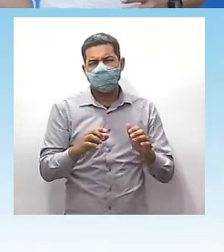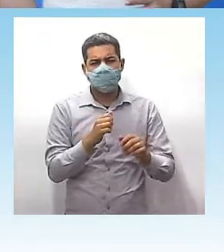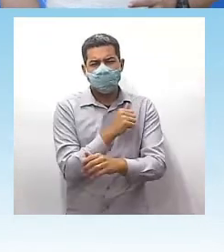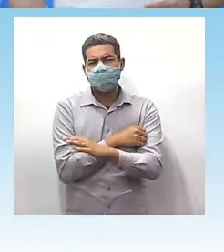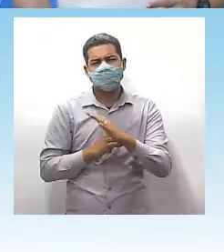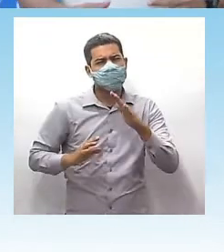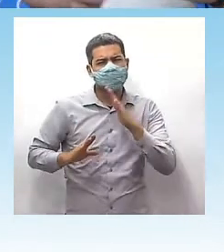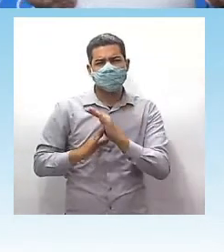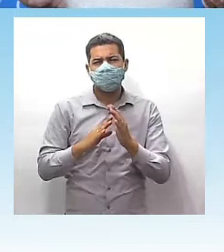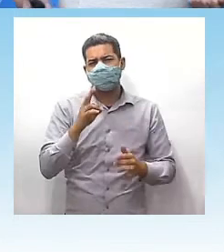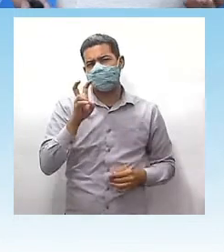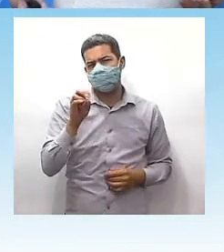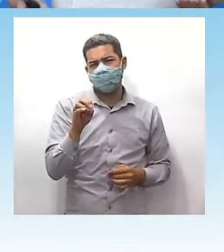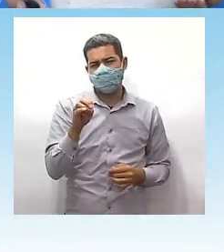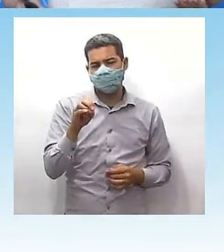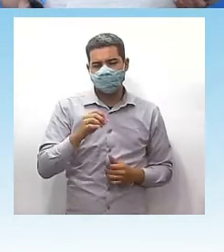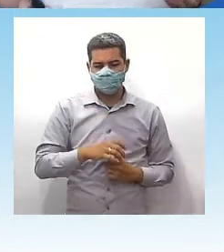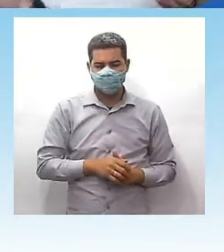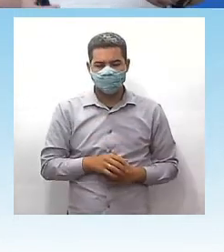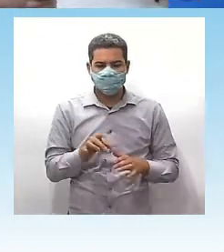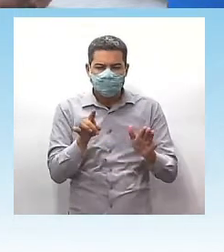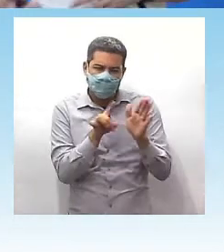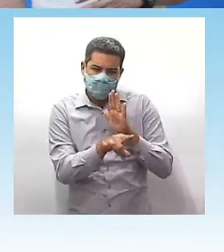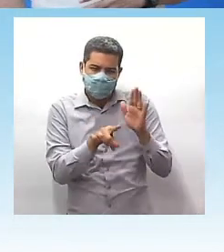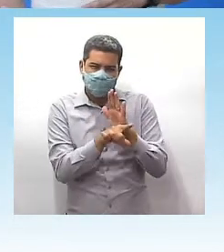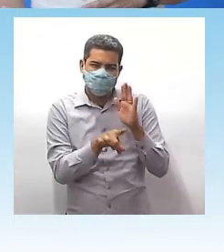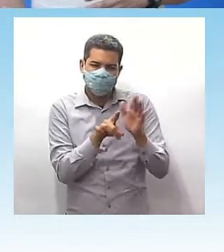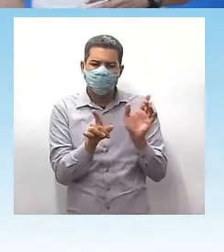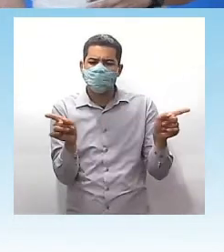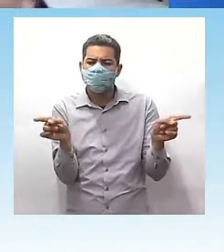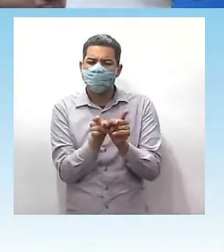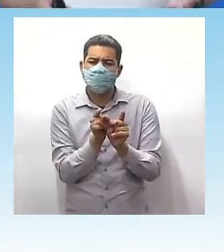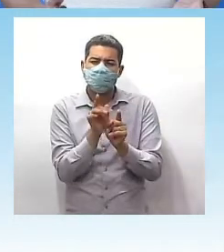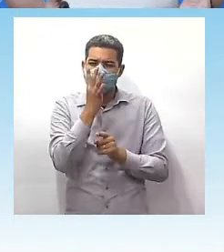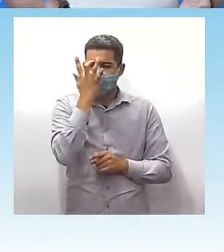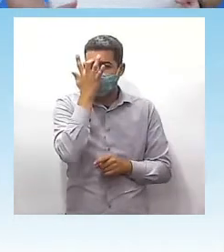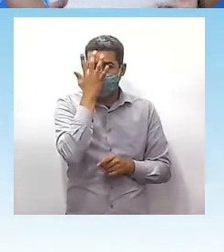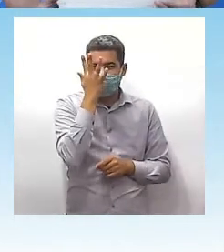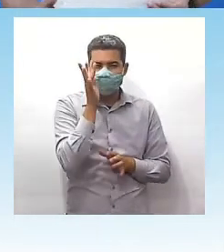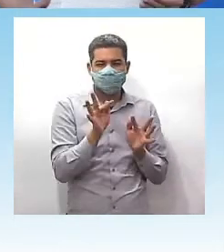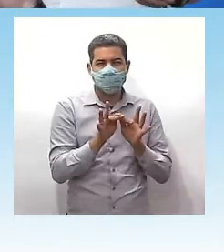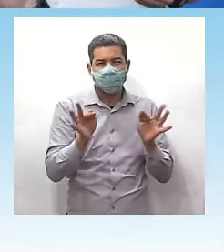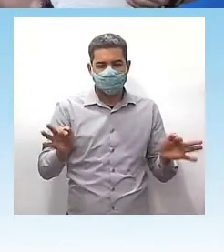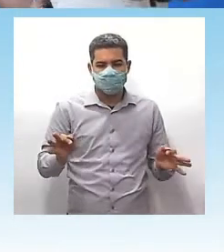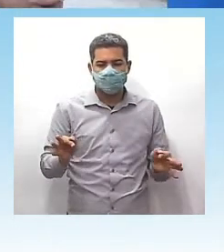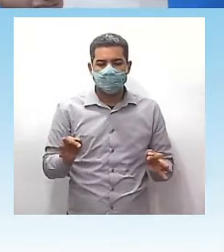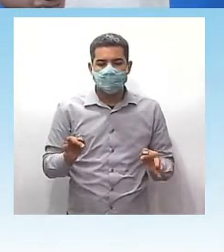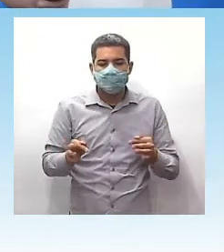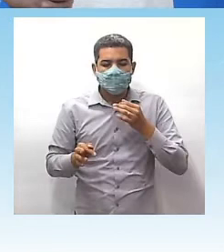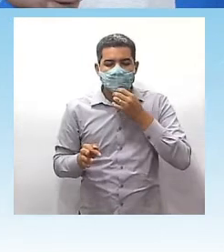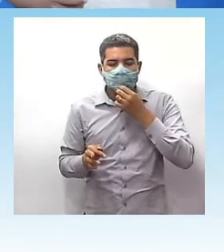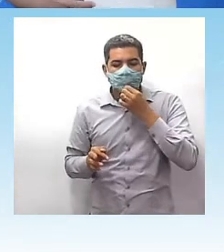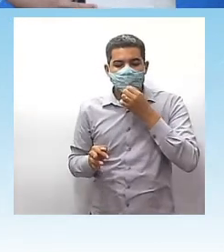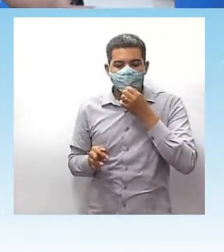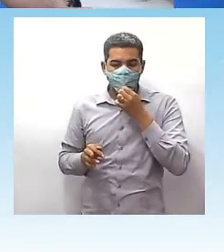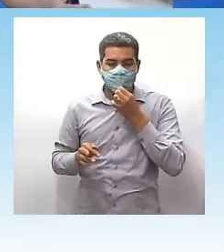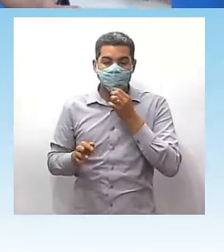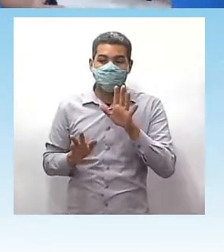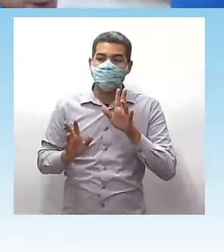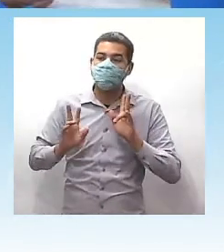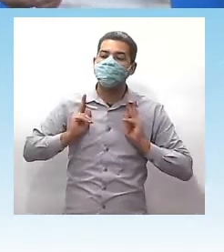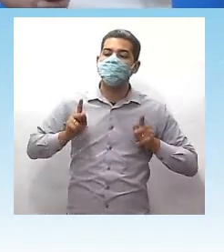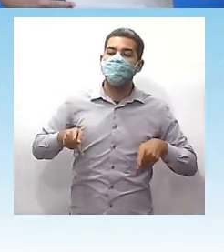50 alunos. Então essa pesquisa vai ser curta, vai ser fácil e vai ser rápida. Então, na verdade, a